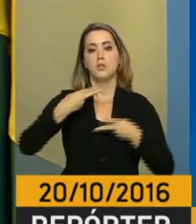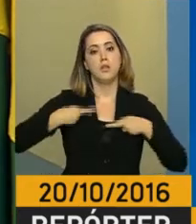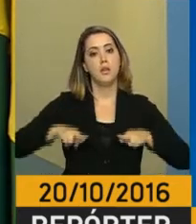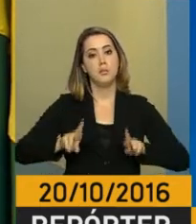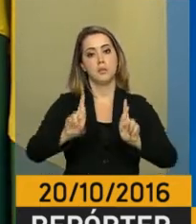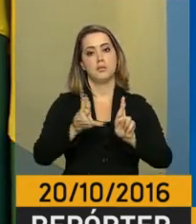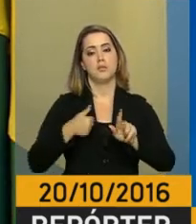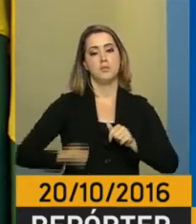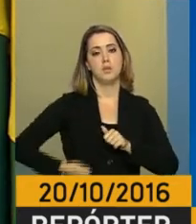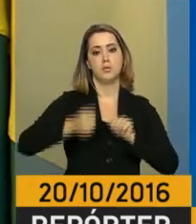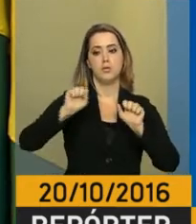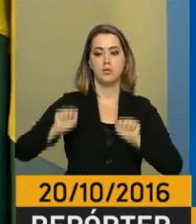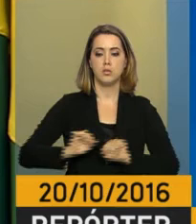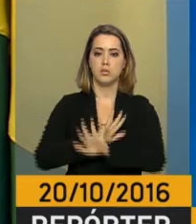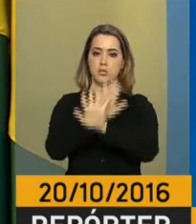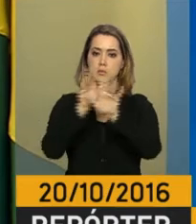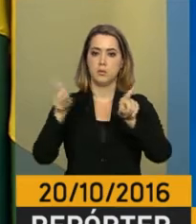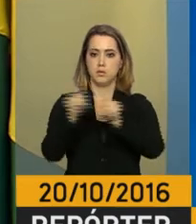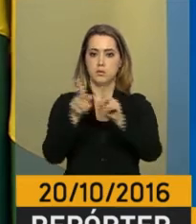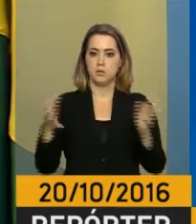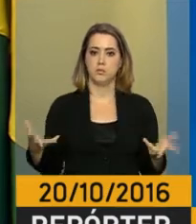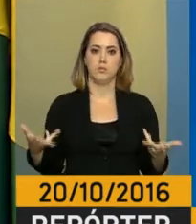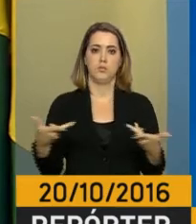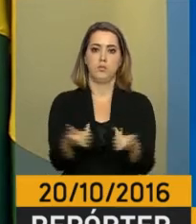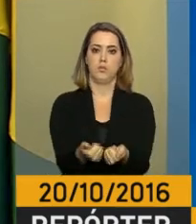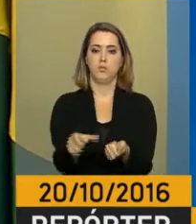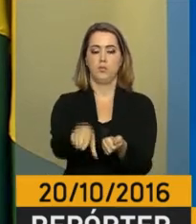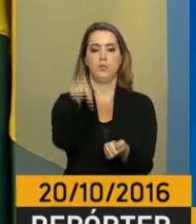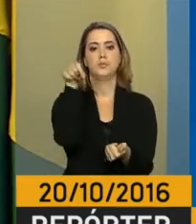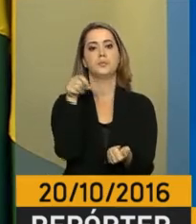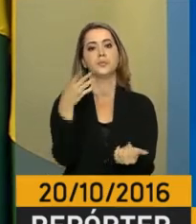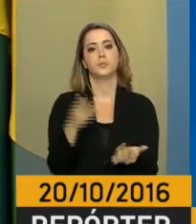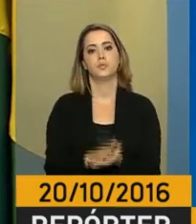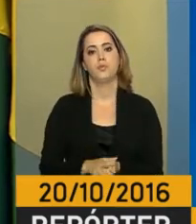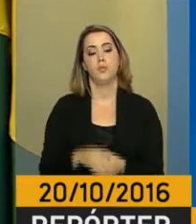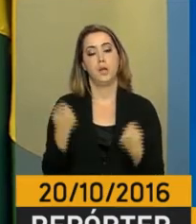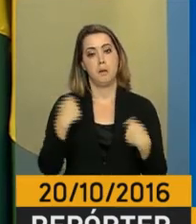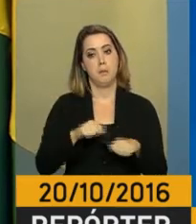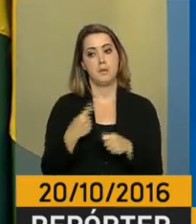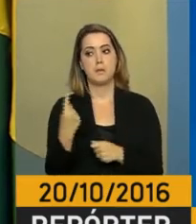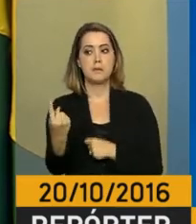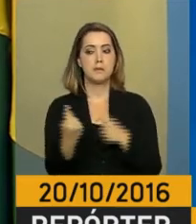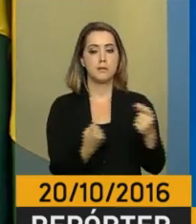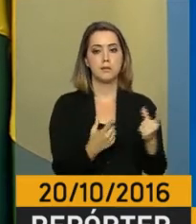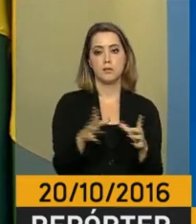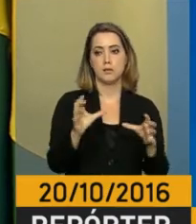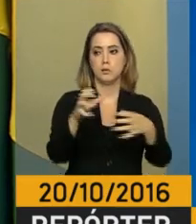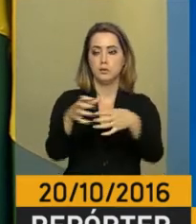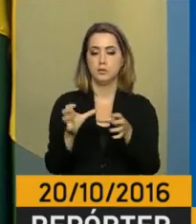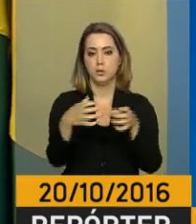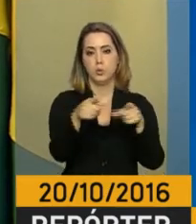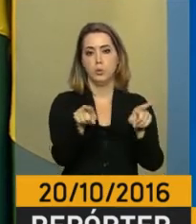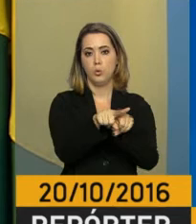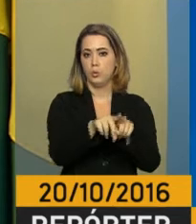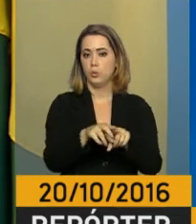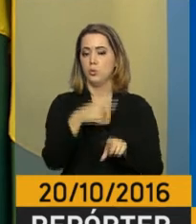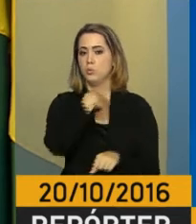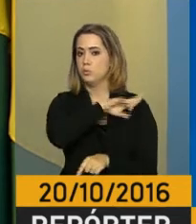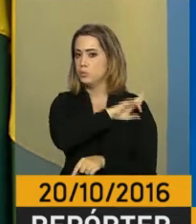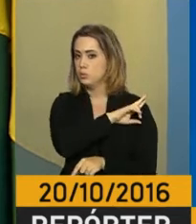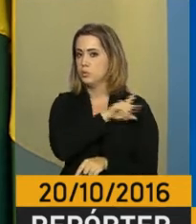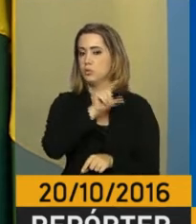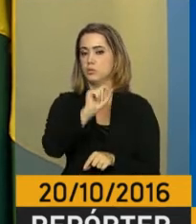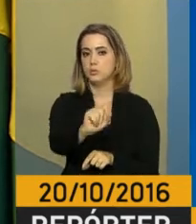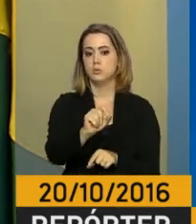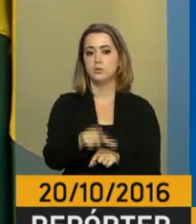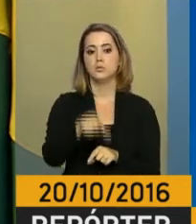transparência e com melhor eficiência no processo decisório. Caberá aos partidos políticos e aos seus representantes